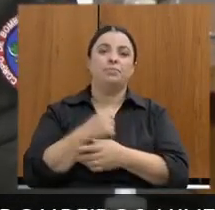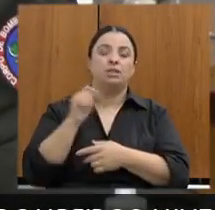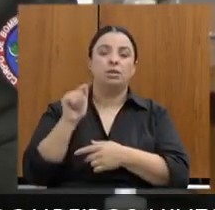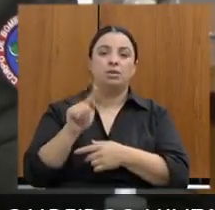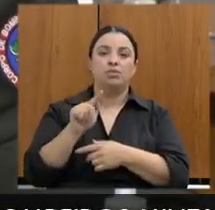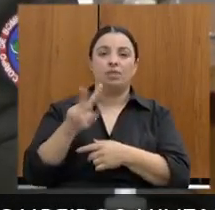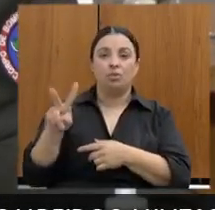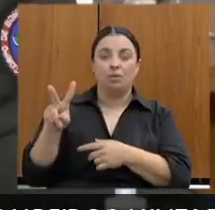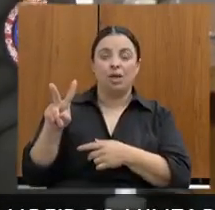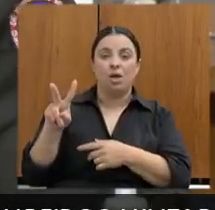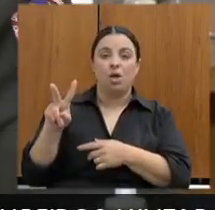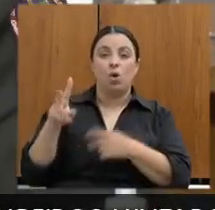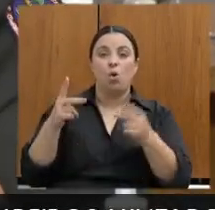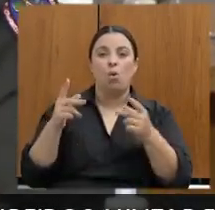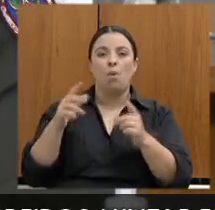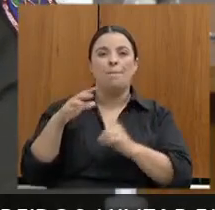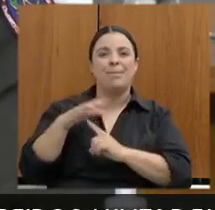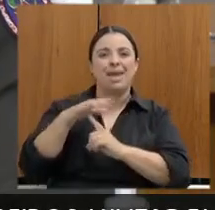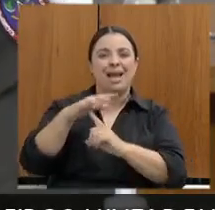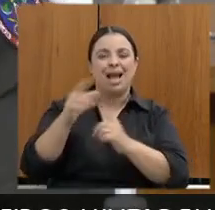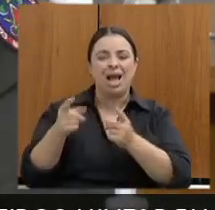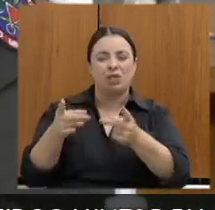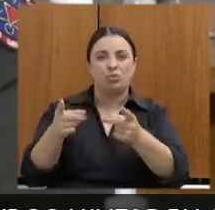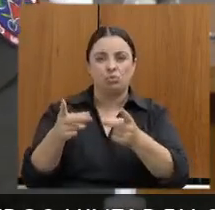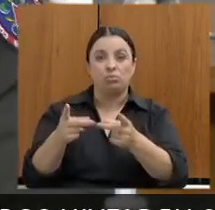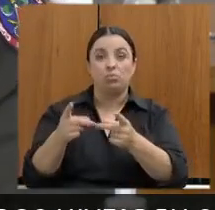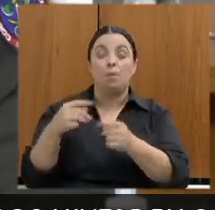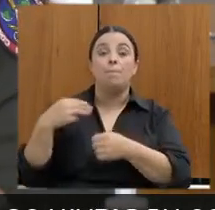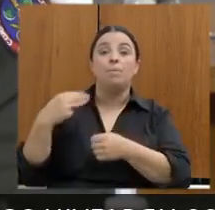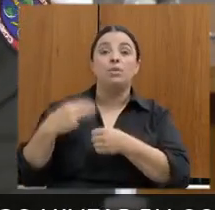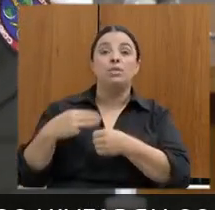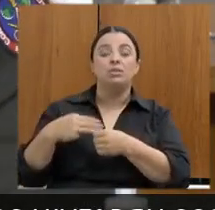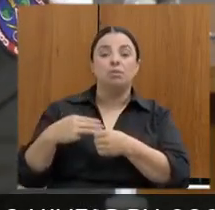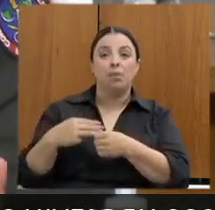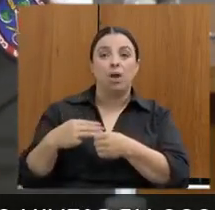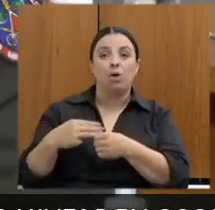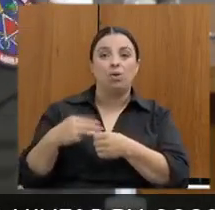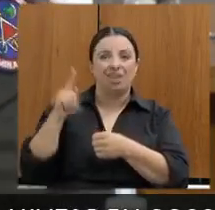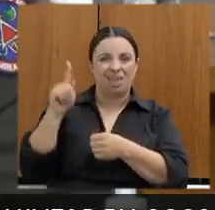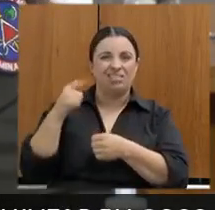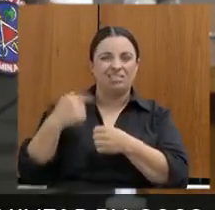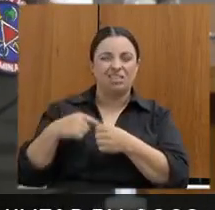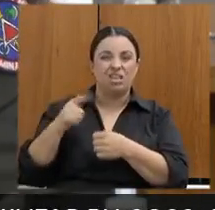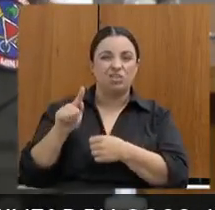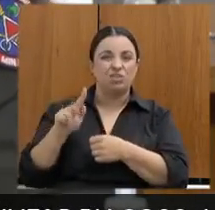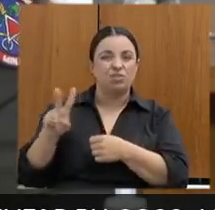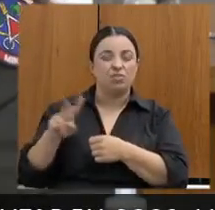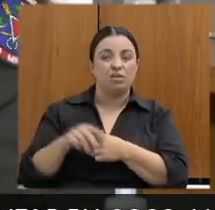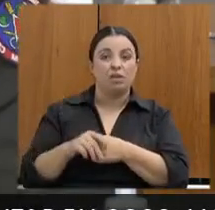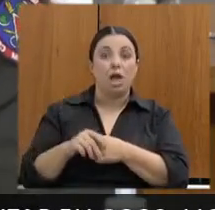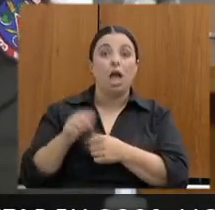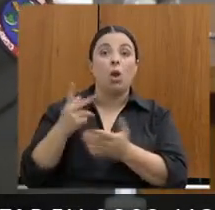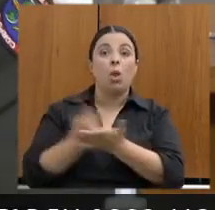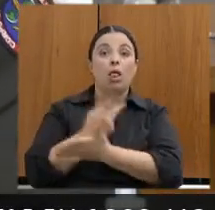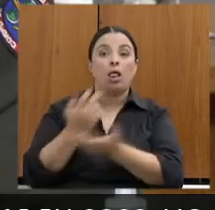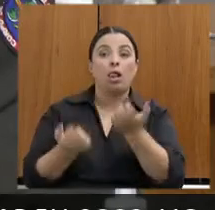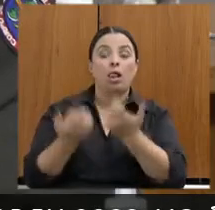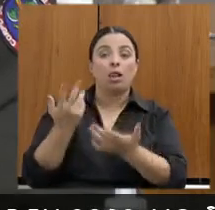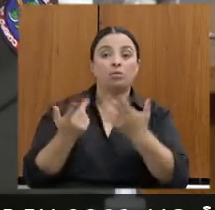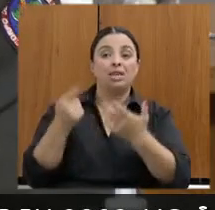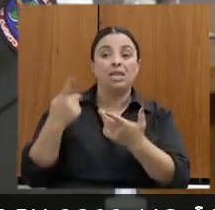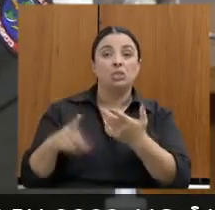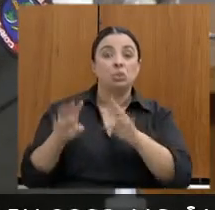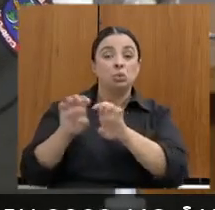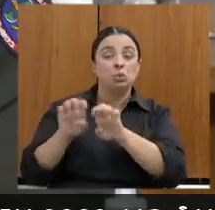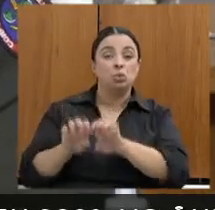Valadares e é uma estrutura que ela não tem nem mesmo uma conta arte compartimentação